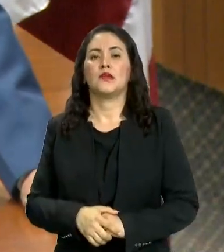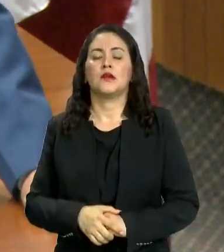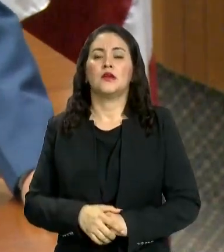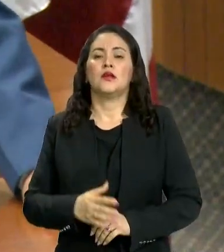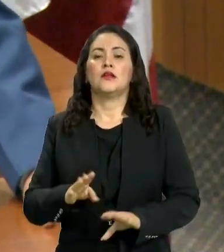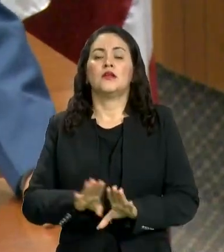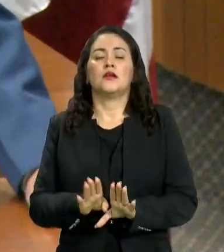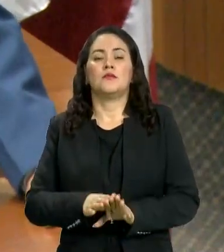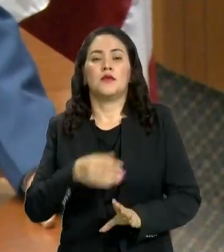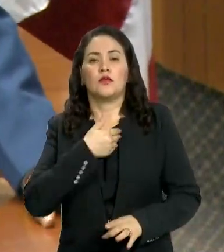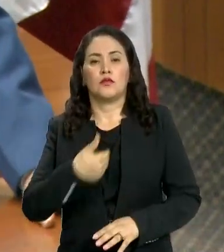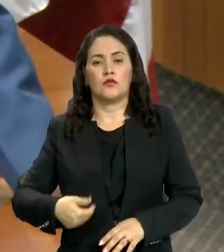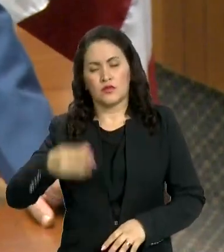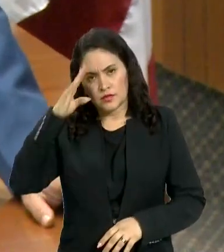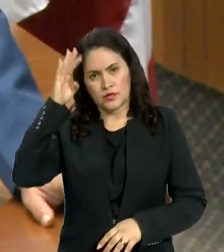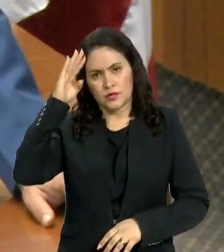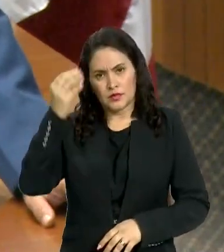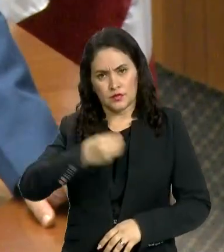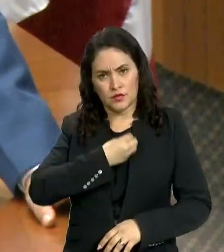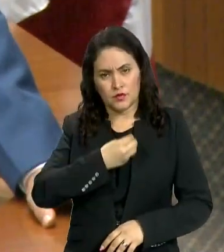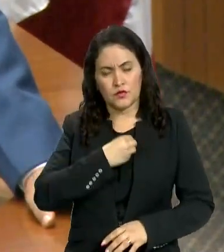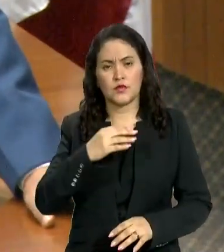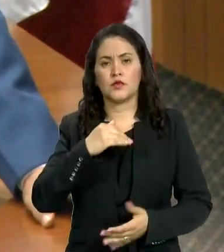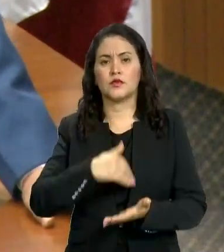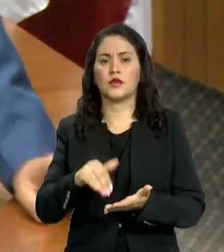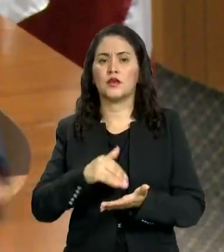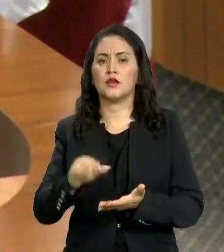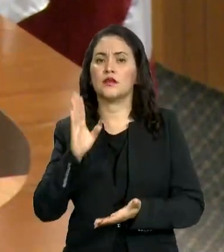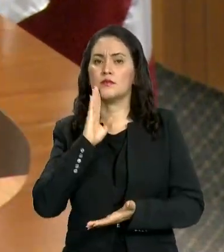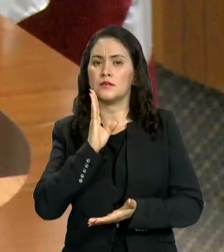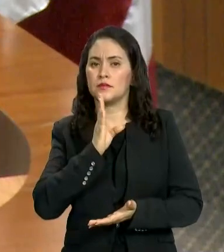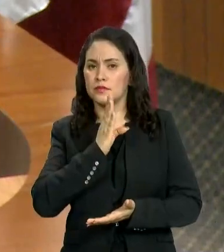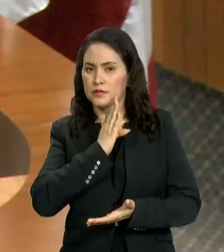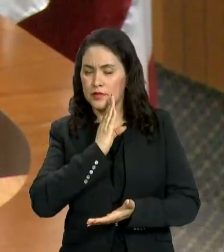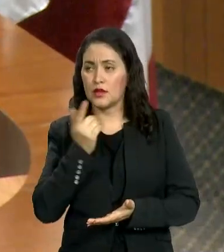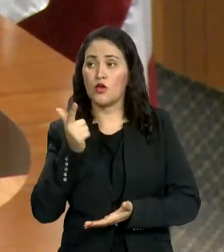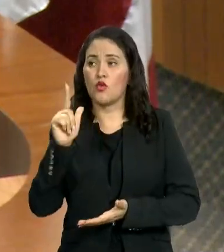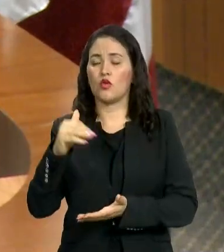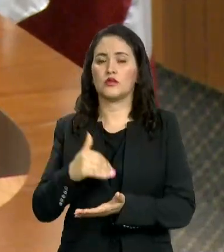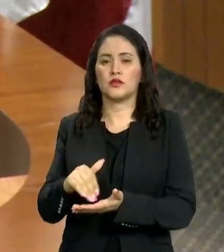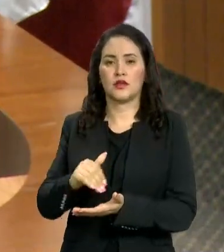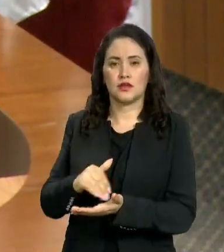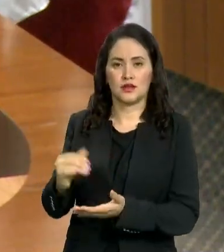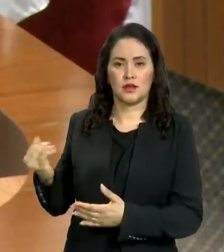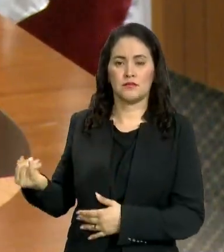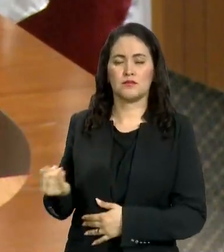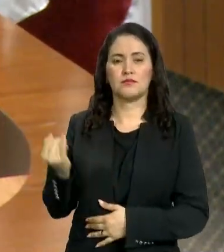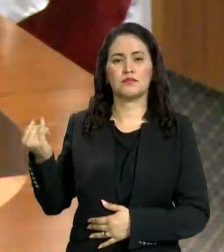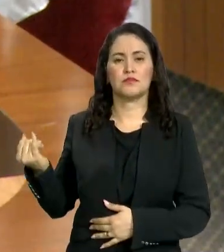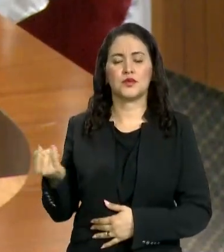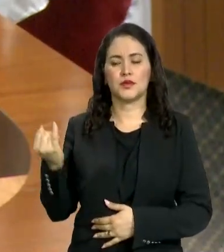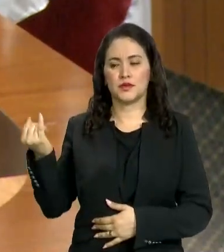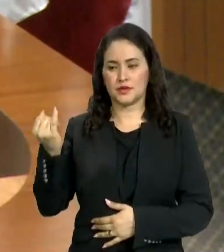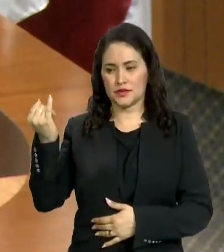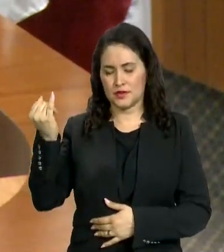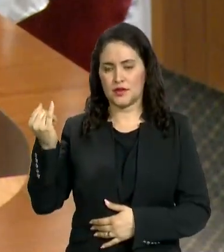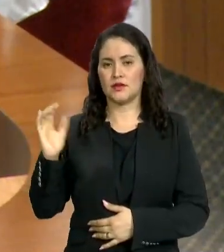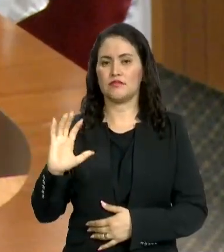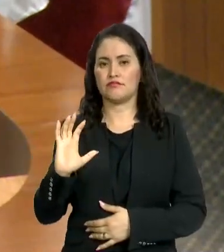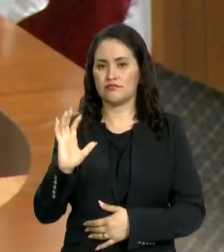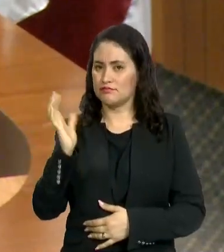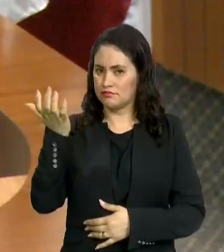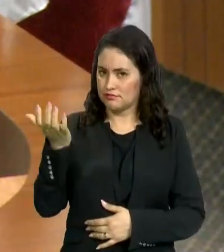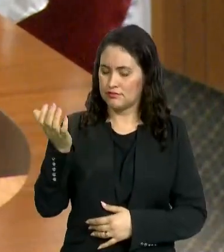Carlos Brandão secretário Bira e demais secretários nessa evento